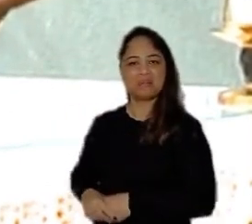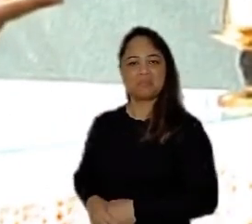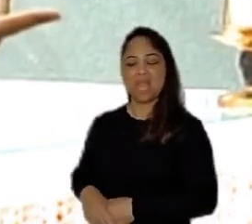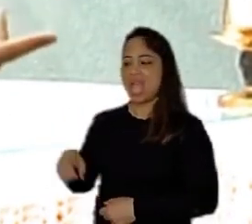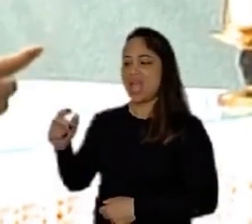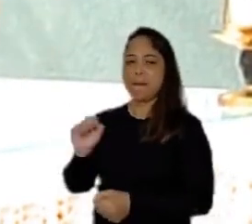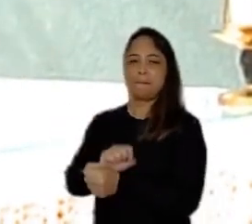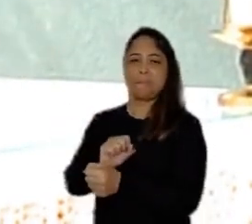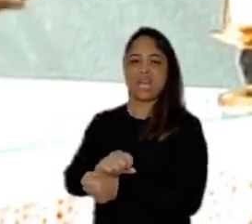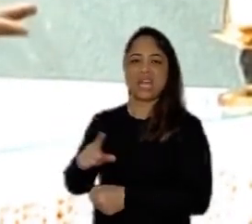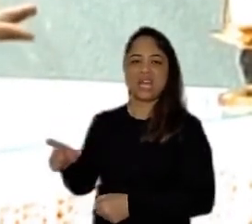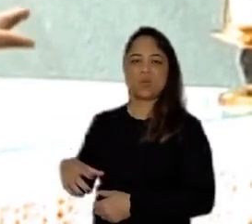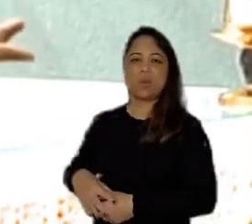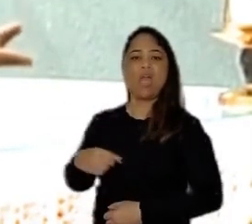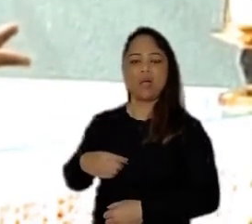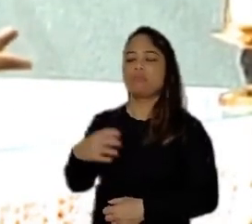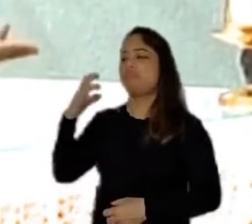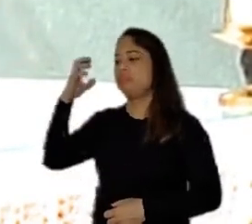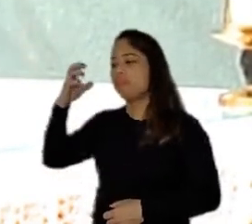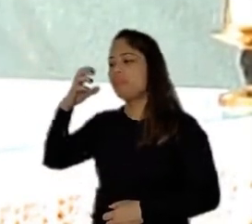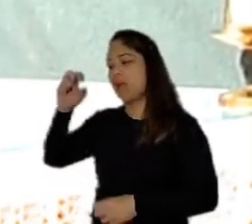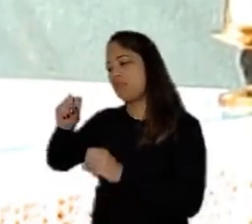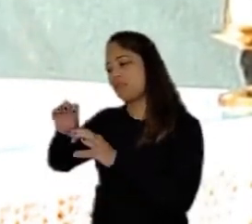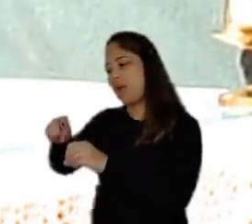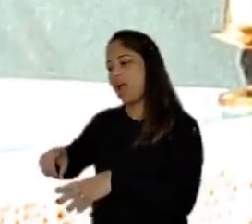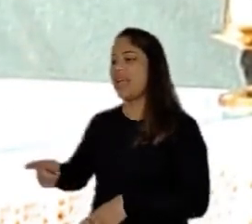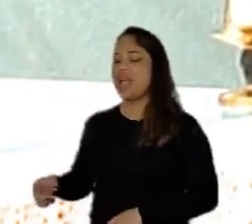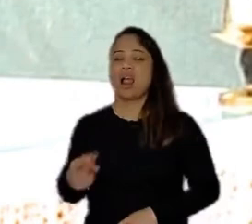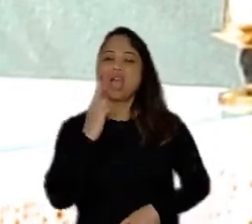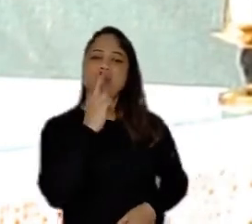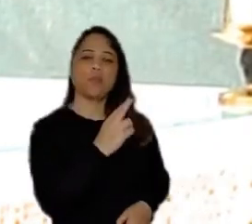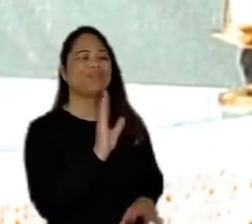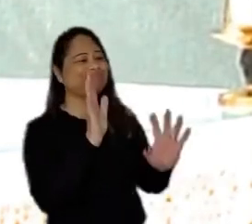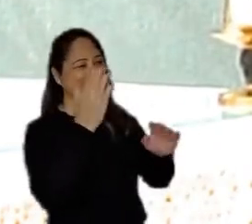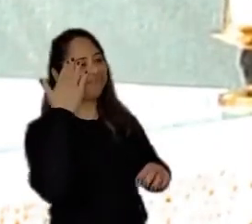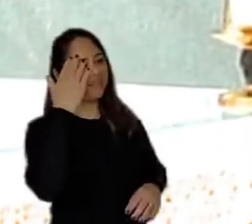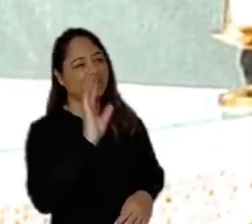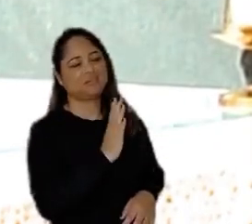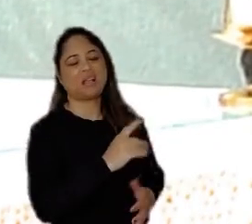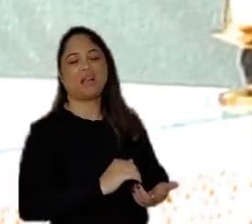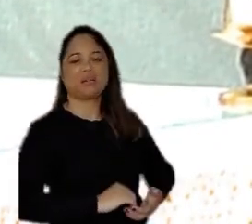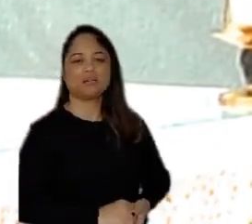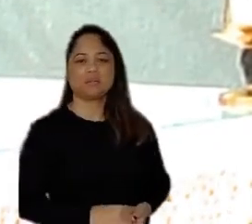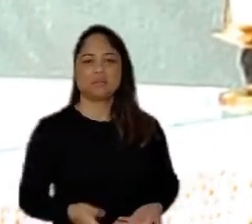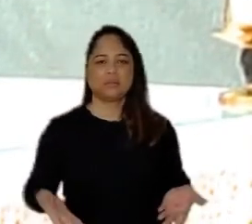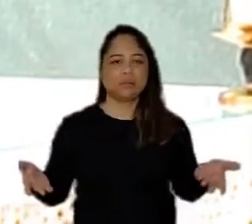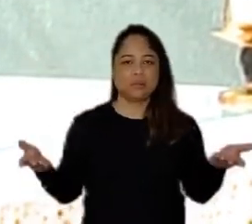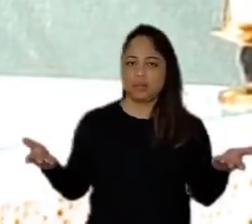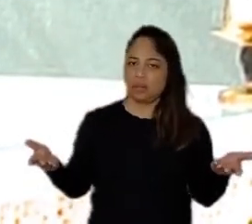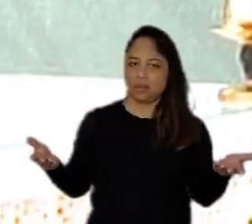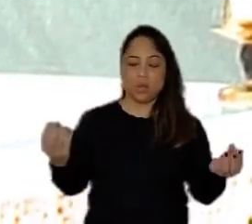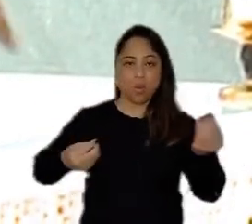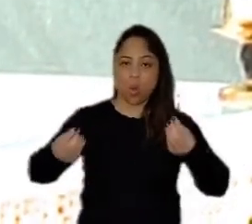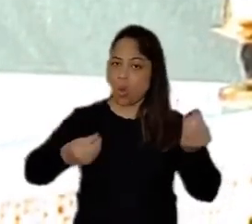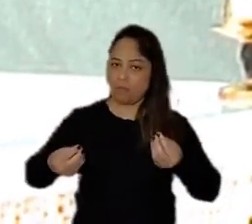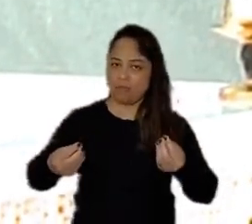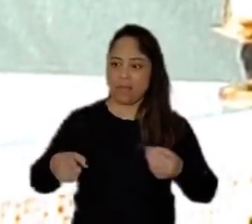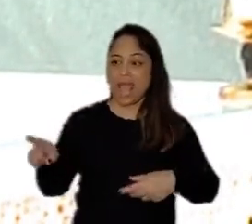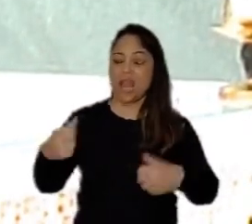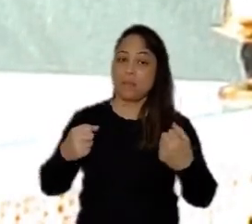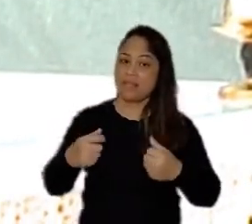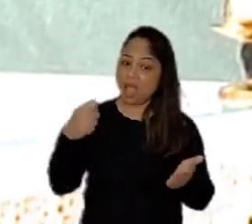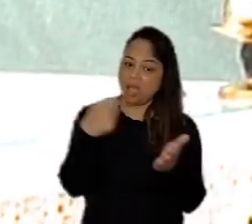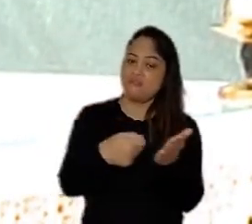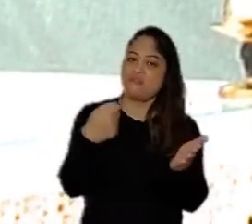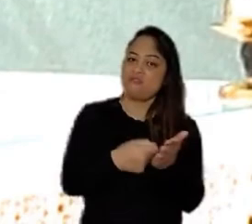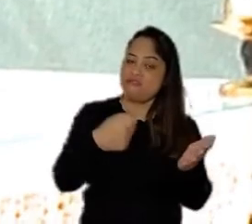minutos esperando, eu falo um monte de coisa para ele, e ele fala, muito obrigado, Deus abençoe. Ele está dentro da casa dele, então para ele sair da zona de conforto, tem